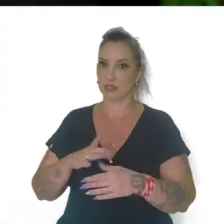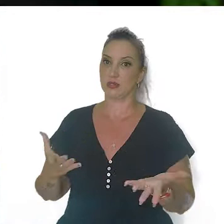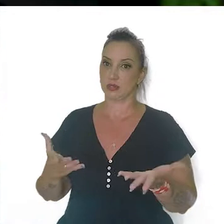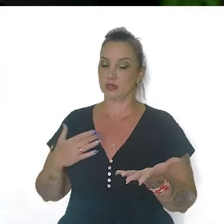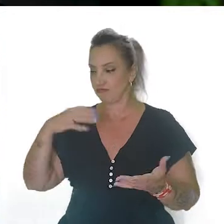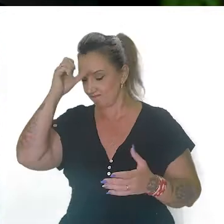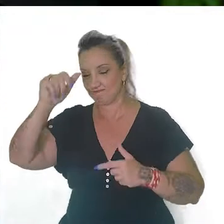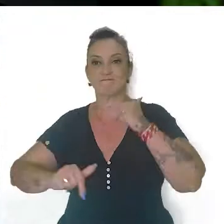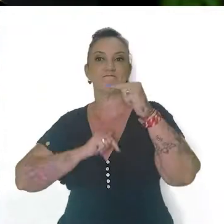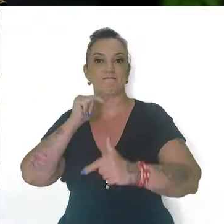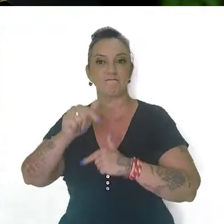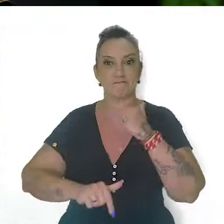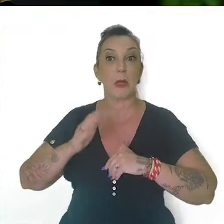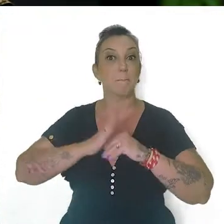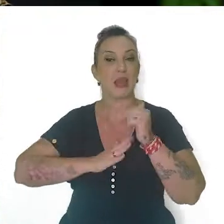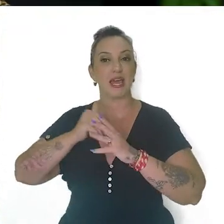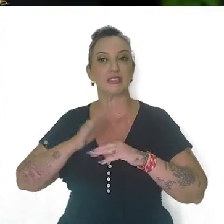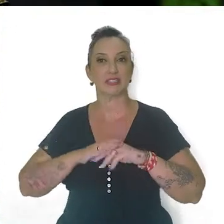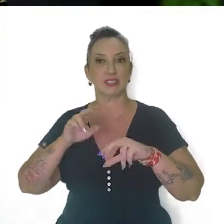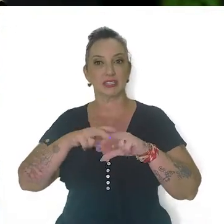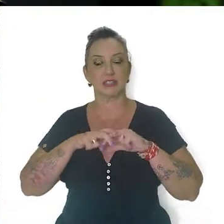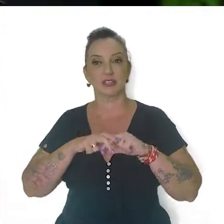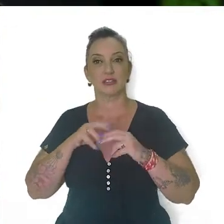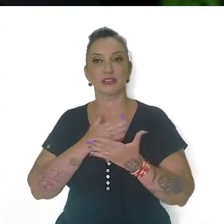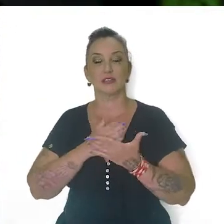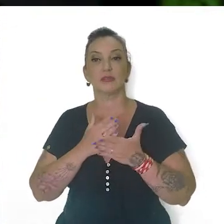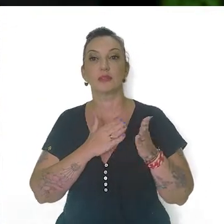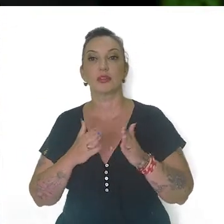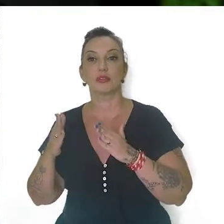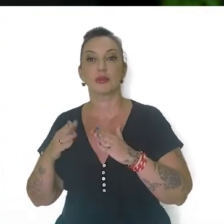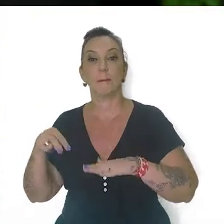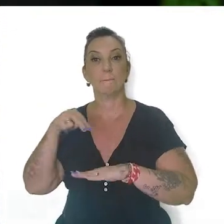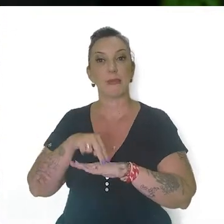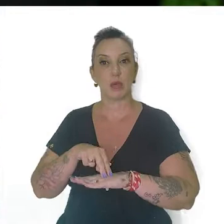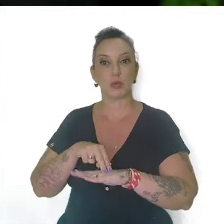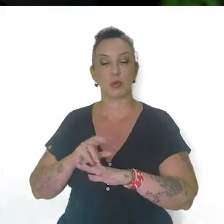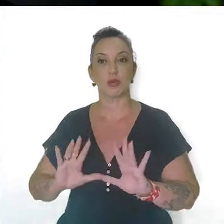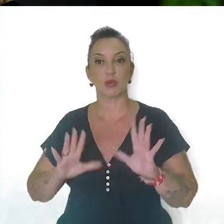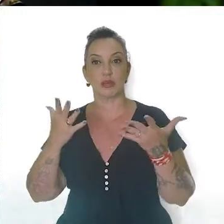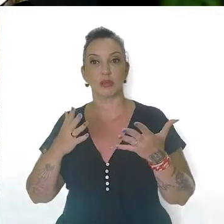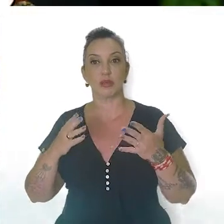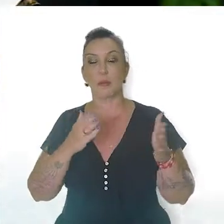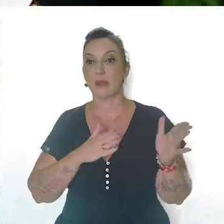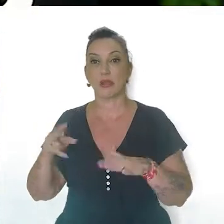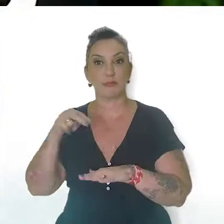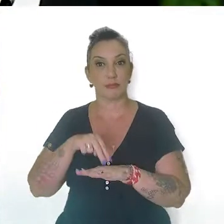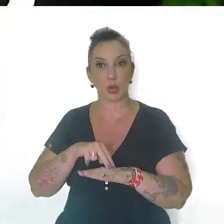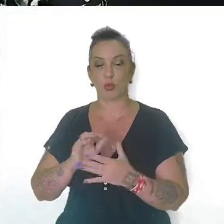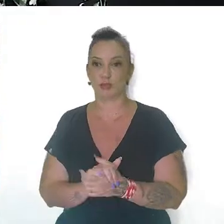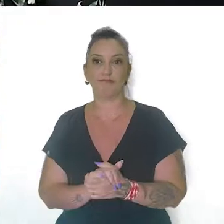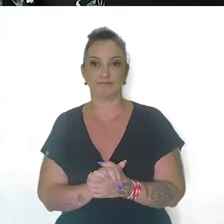Então, assim, eu fui aprendendo na lida. Então, através disso, eu comecei a fazer produção de palco. De repente, eu estava sendo produtora de